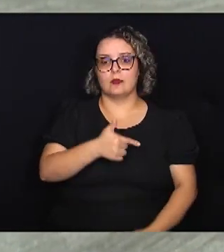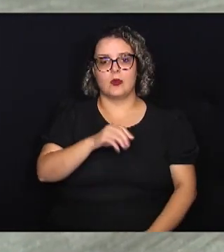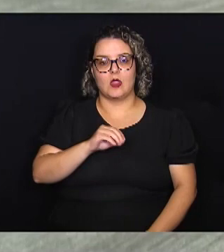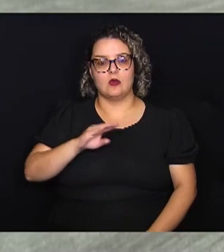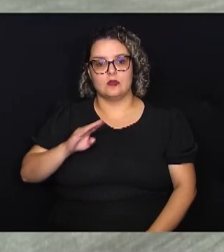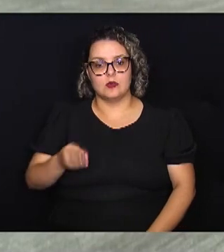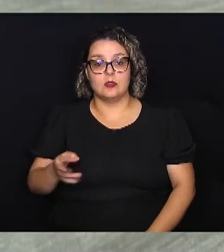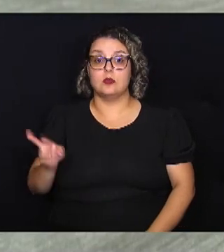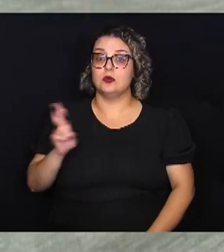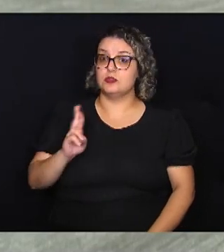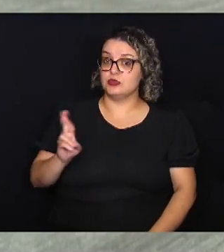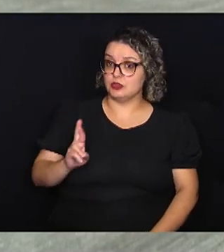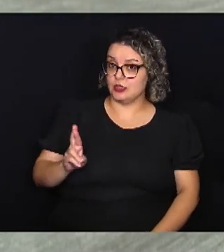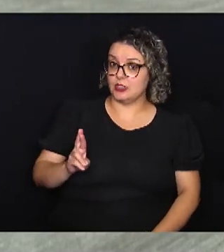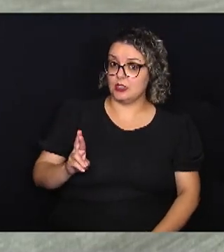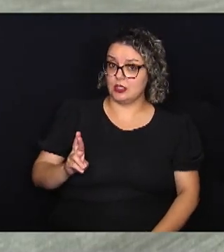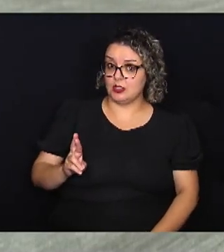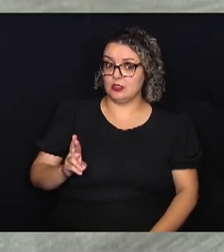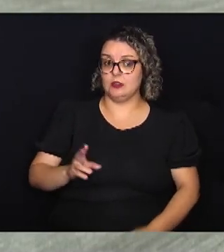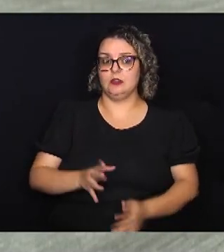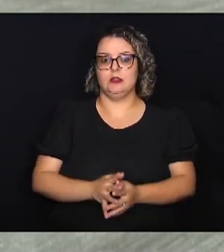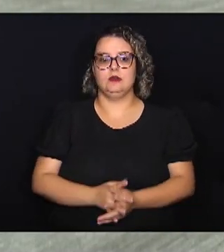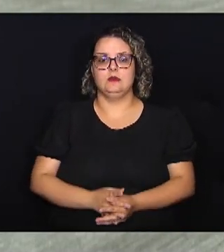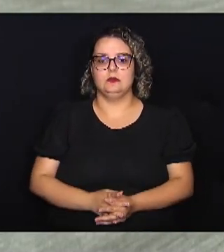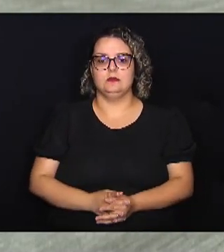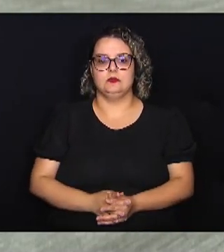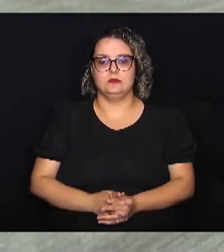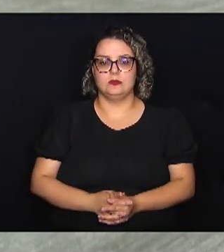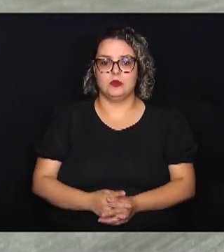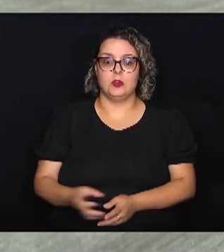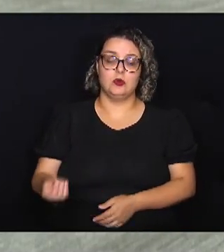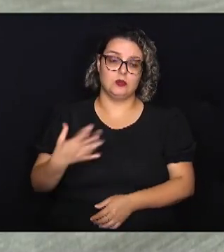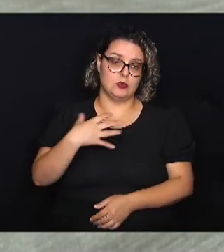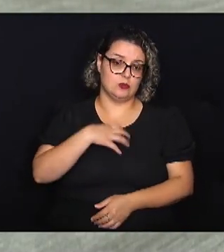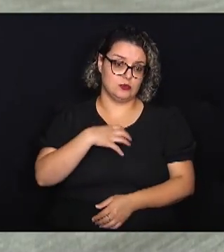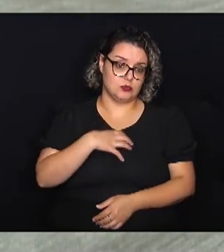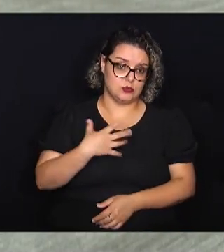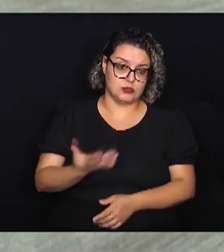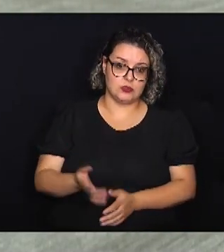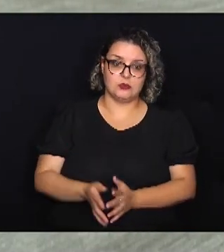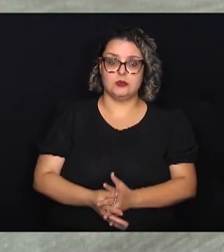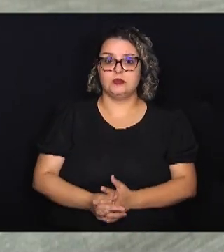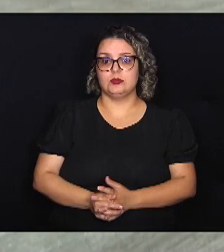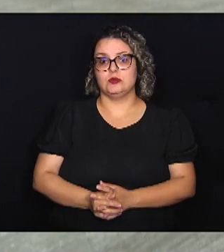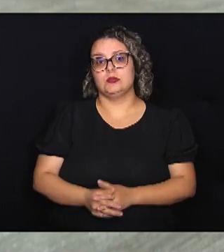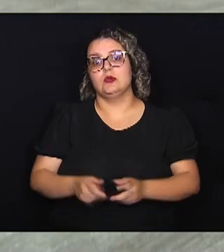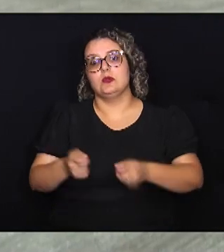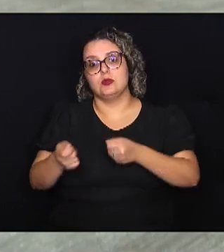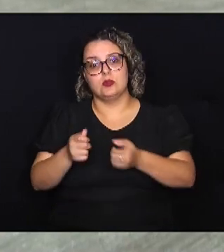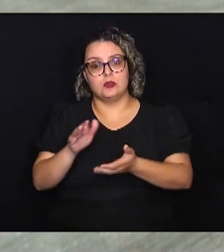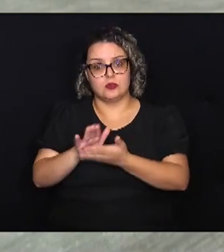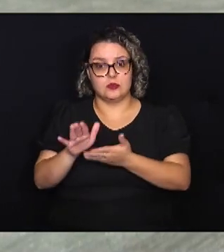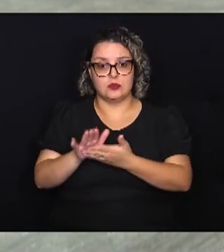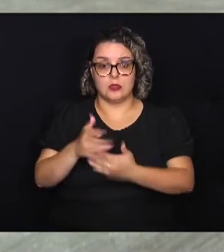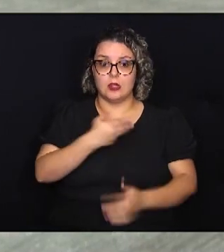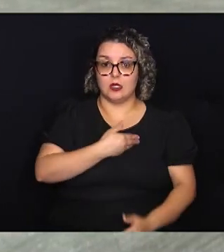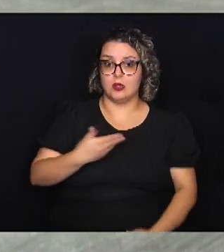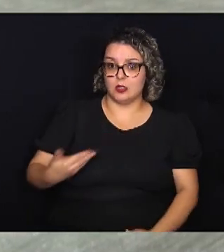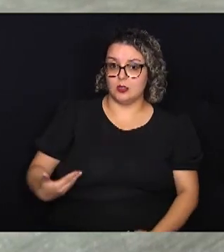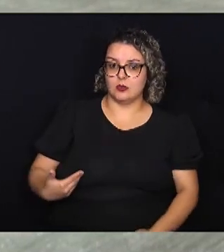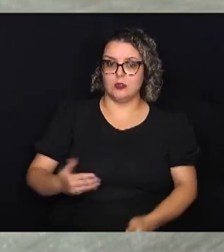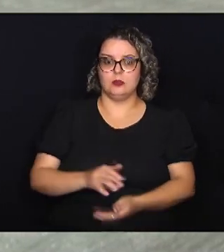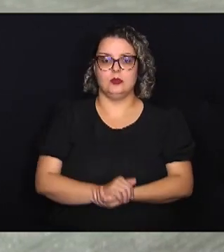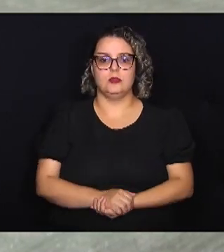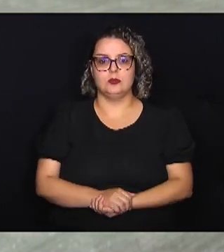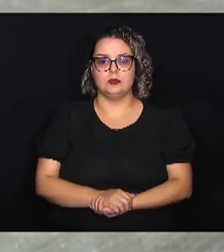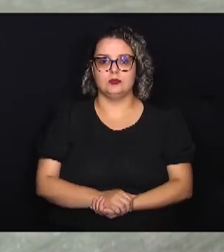de reais, né, com a nova forma de você controlar os gastos públicos, não temos mais o teto de